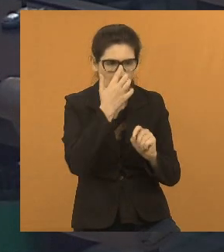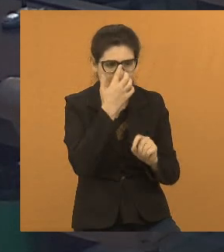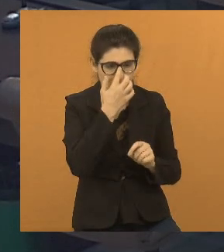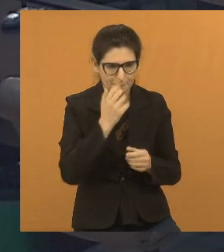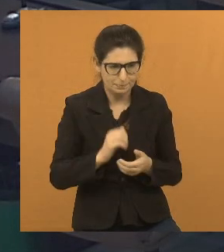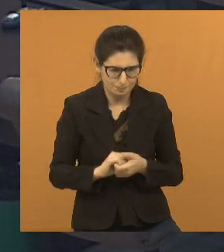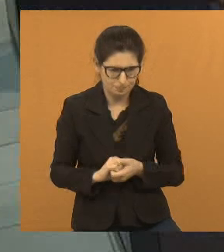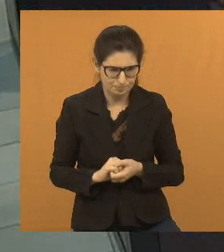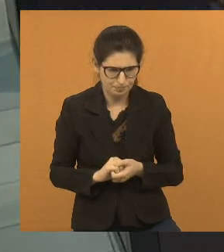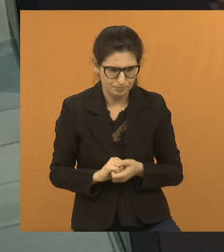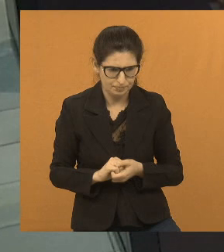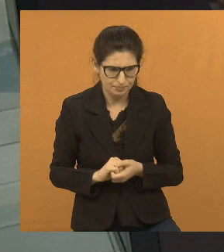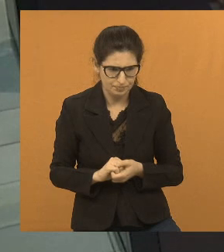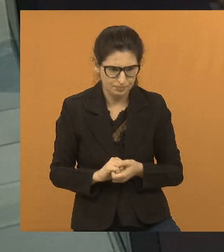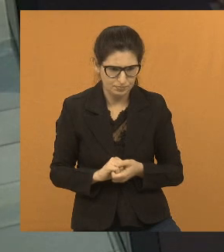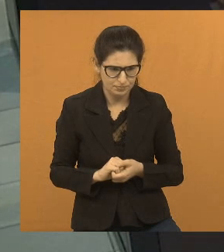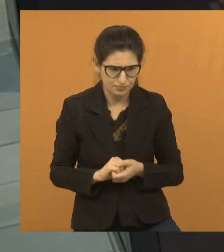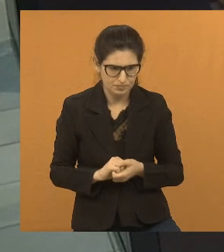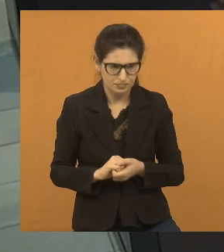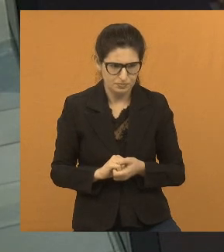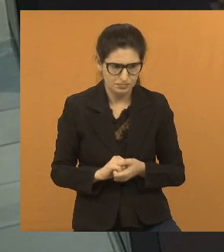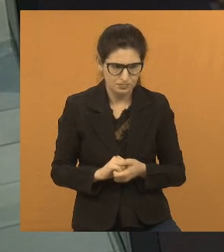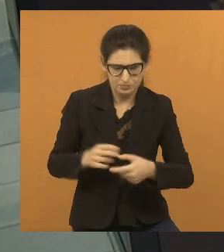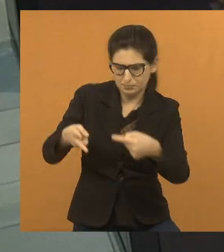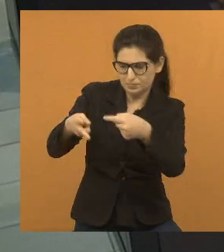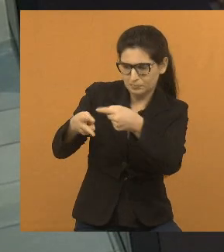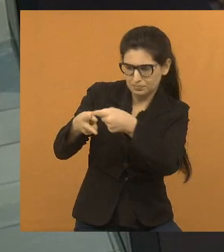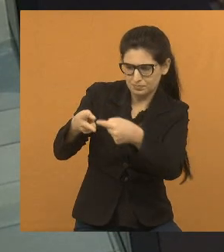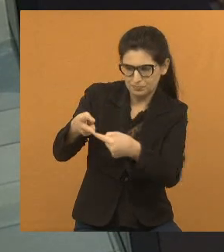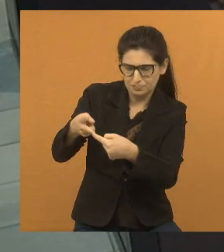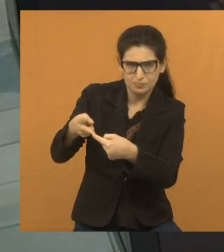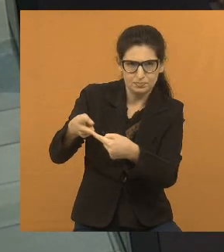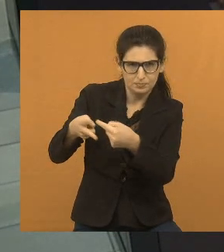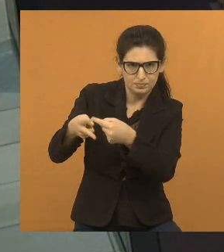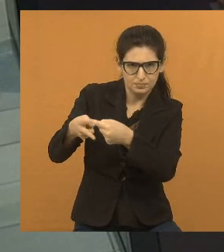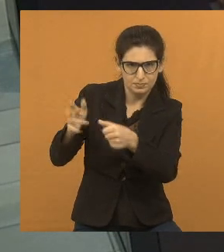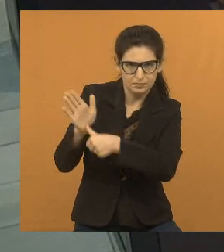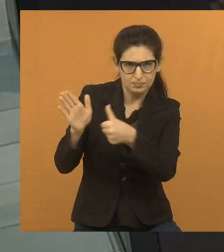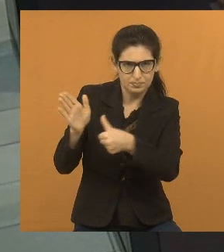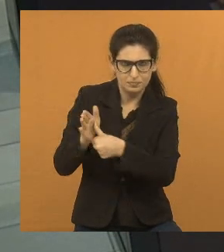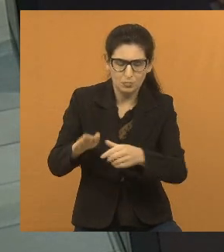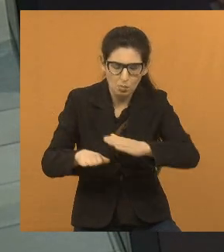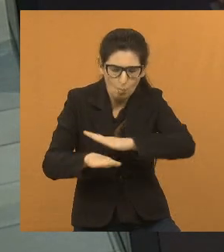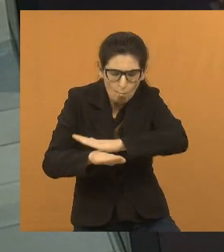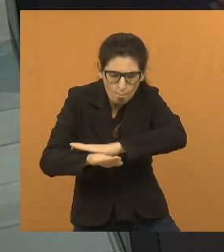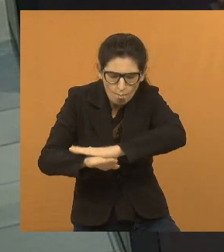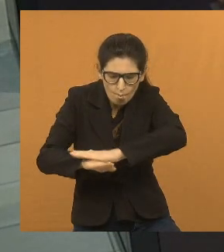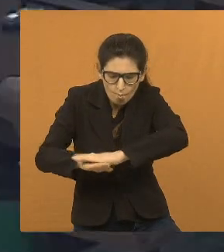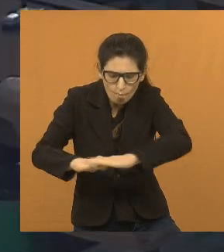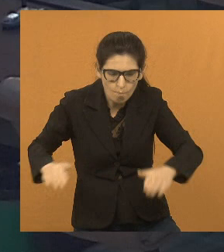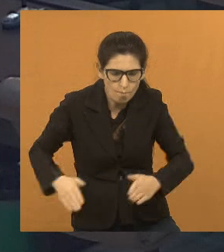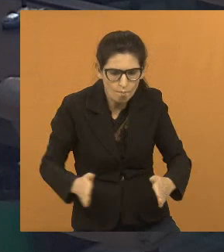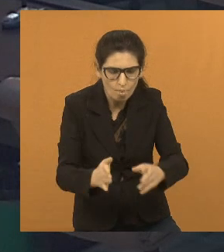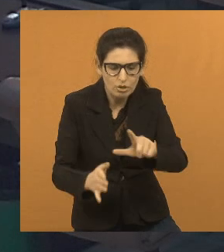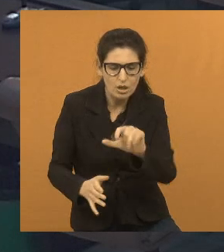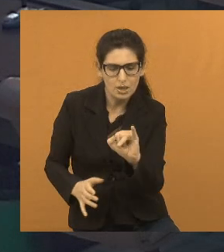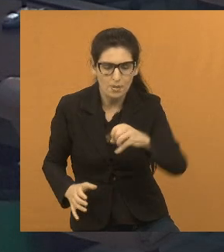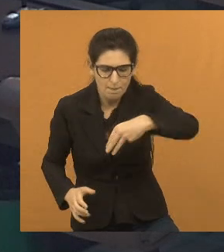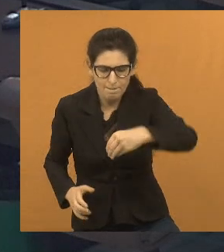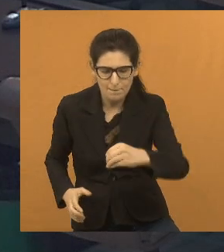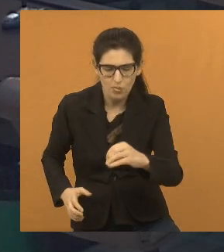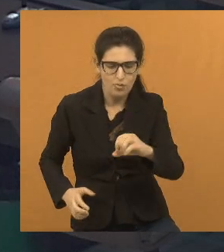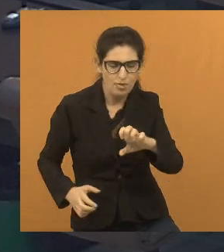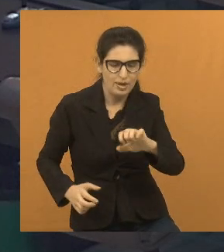gostaria de subdividir minha pergunta em 2 tópicos a saber. Primeiro, pavimentação da estrada do Limoeiro,